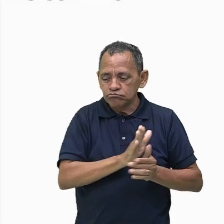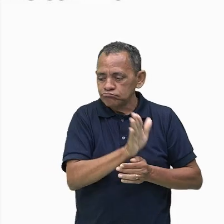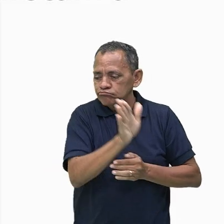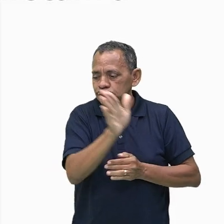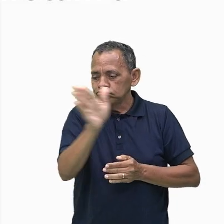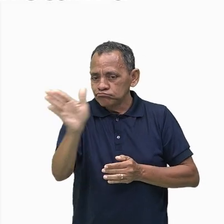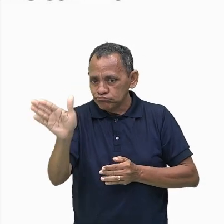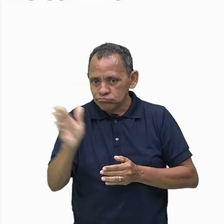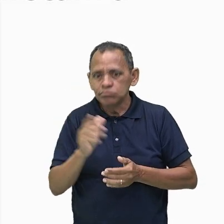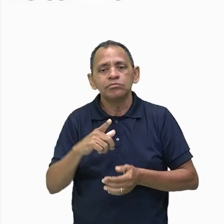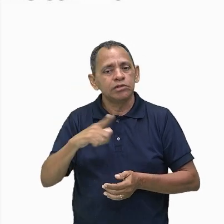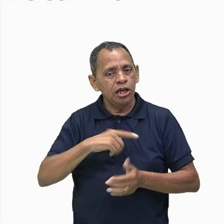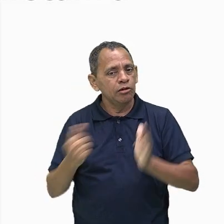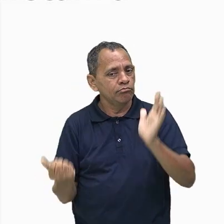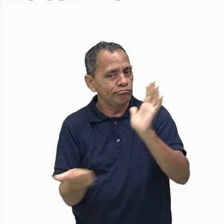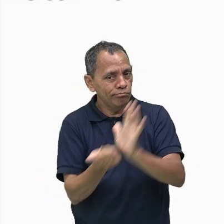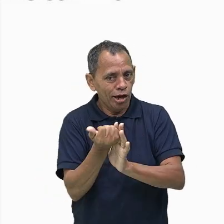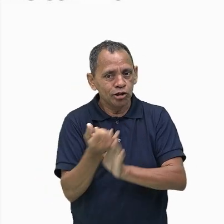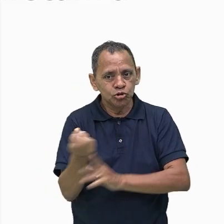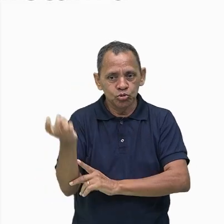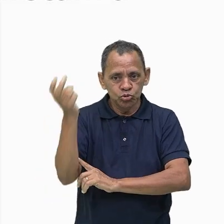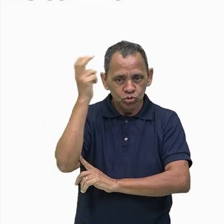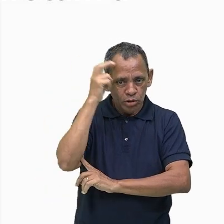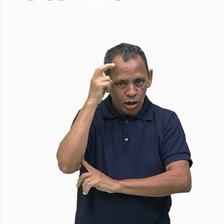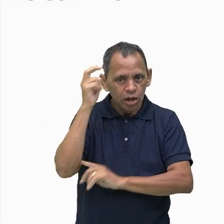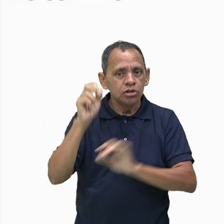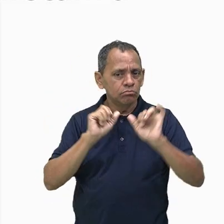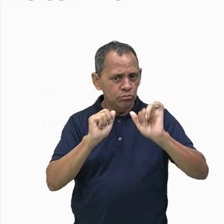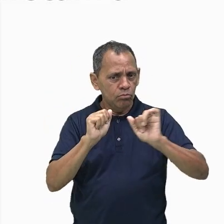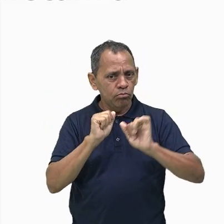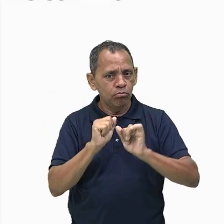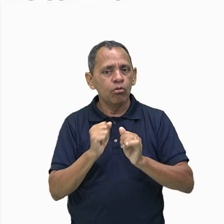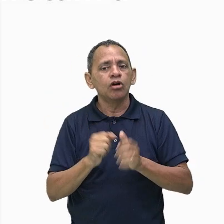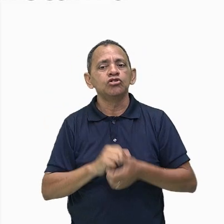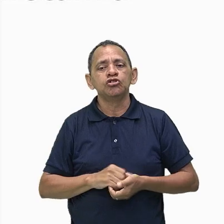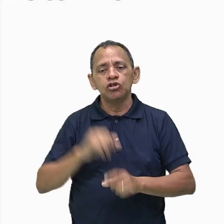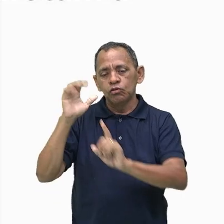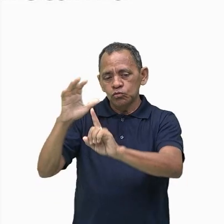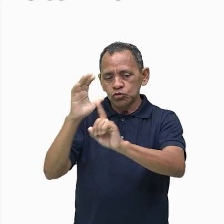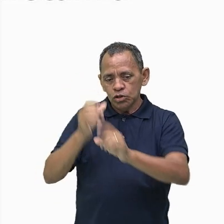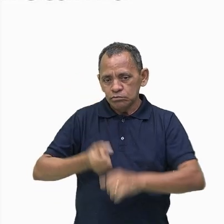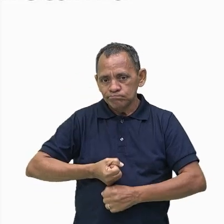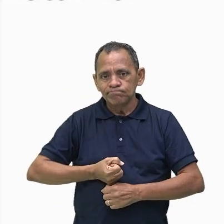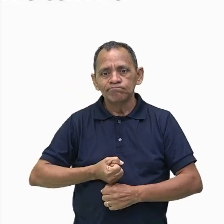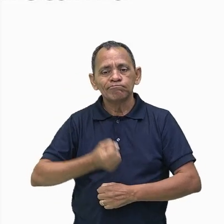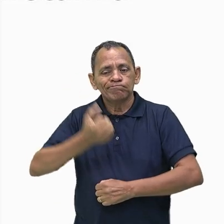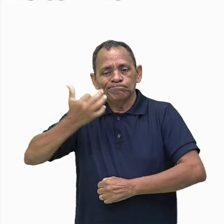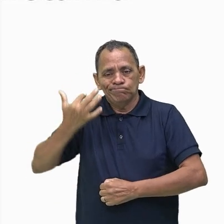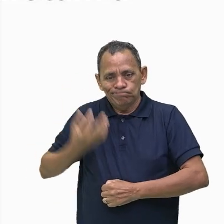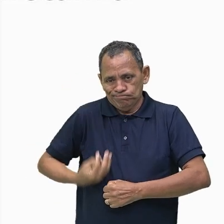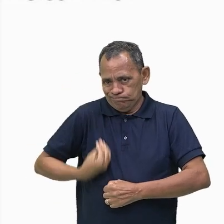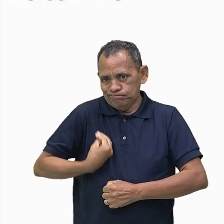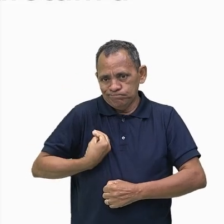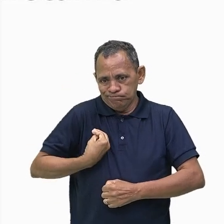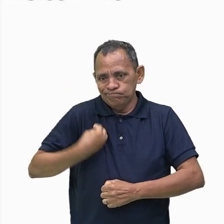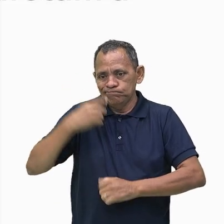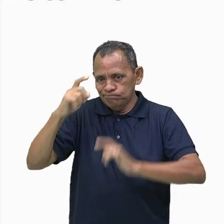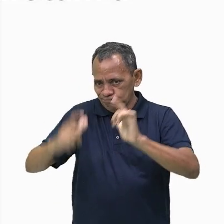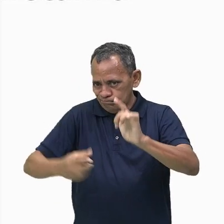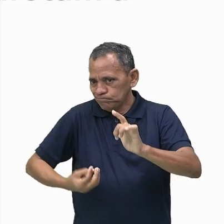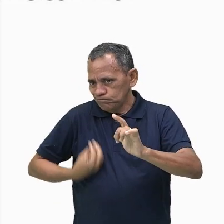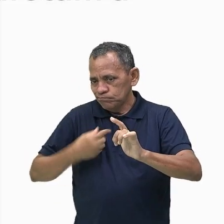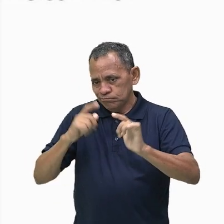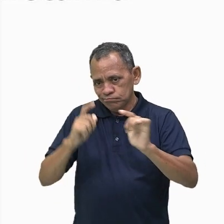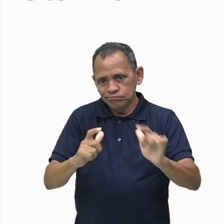de impactos culturais, os quais podem afetar ali a qualidade de vida dos moradores, principalmente, né?